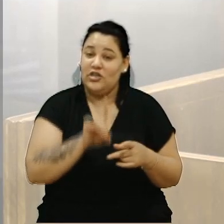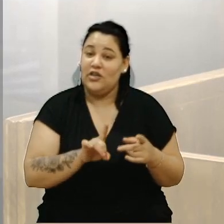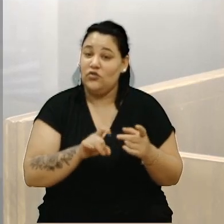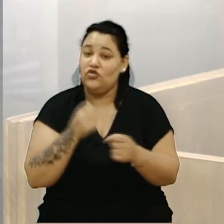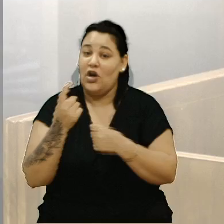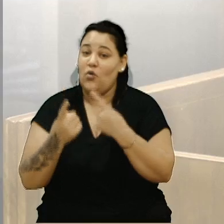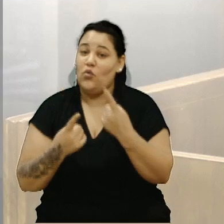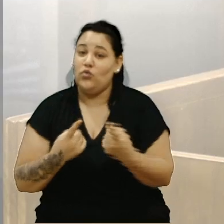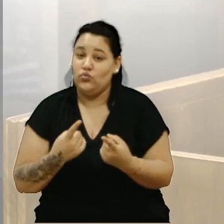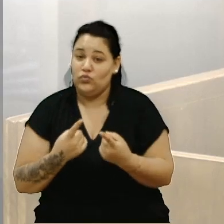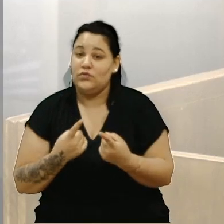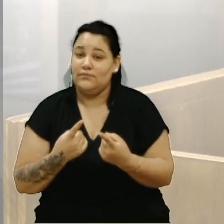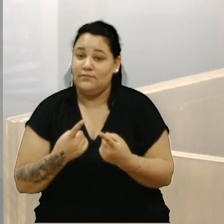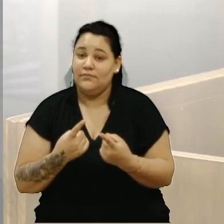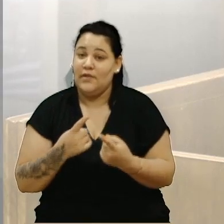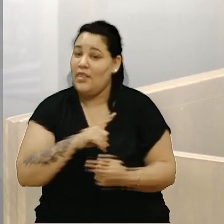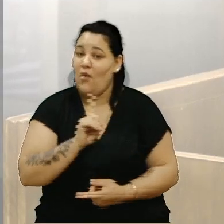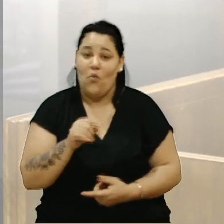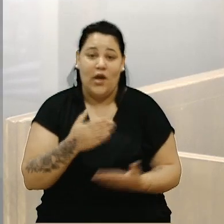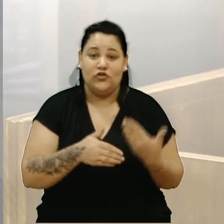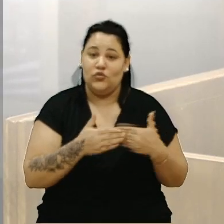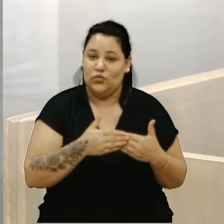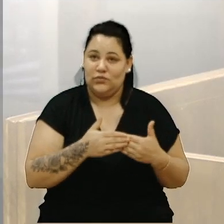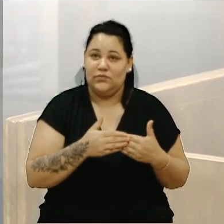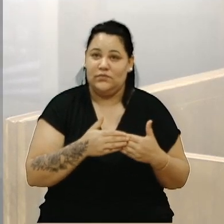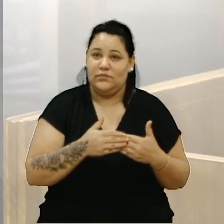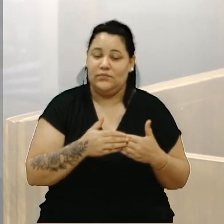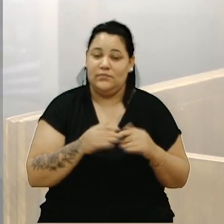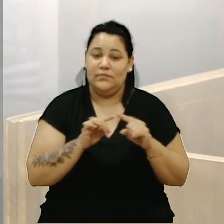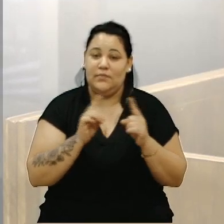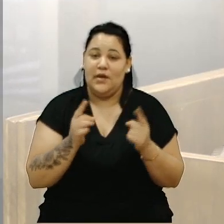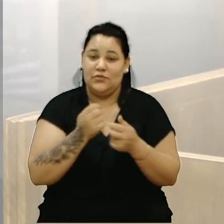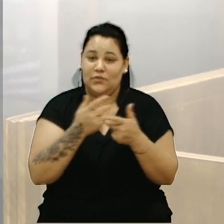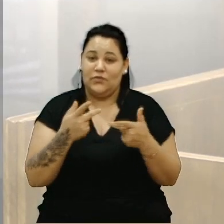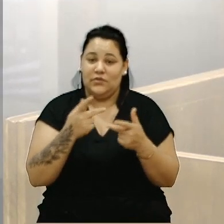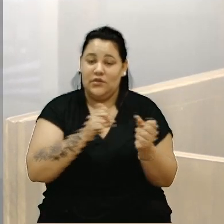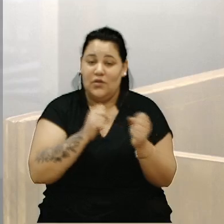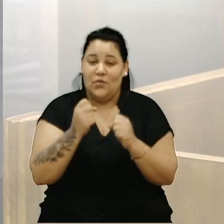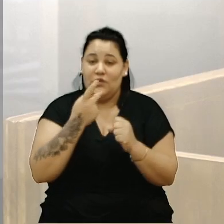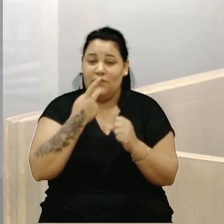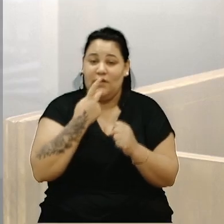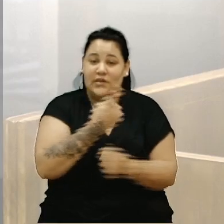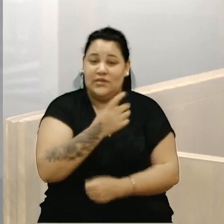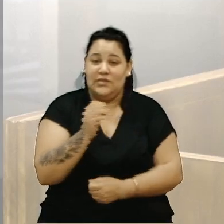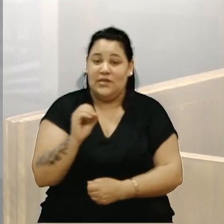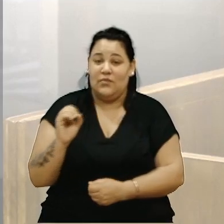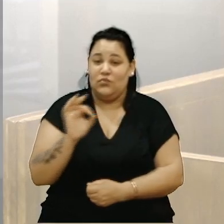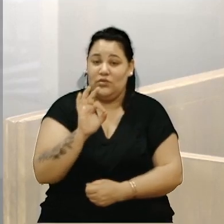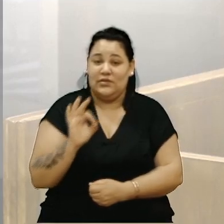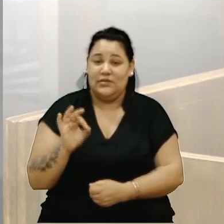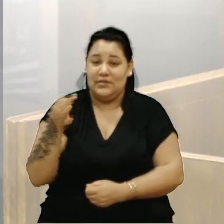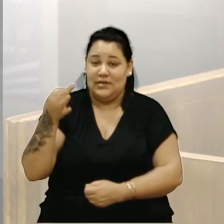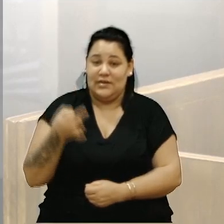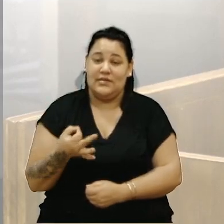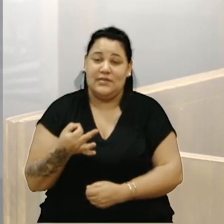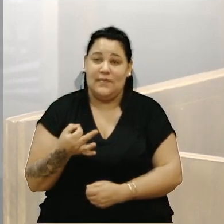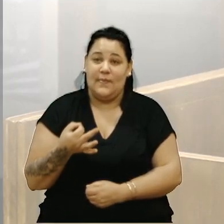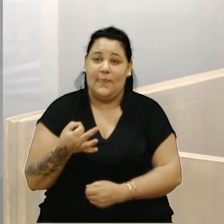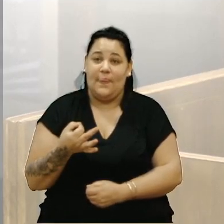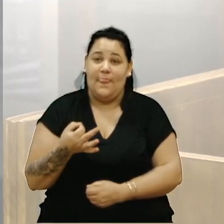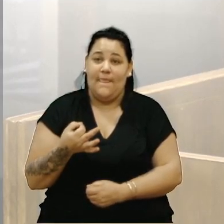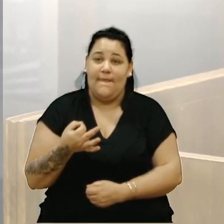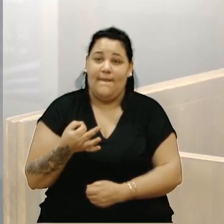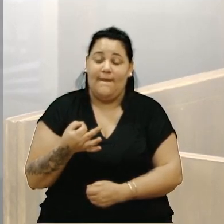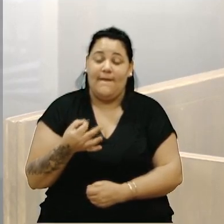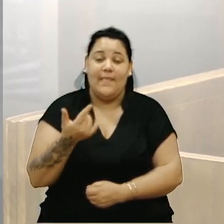todos. Mas uma coisa que eu posso dizer com 100% de certeza, senhoras e senhores, é que